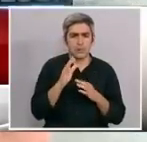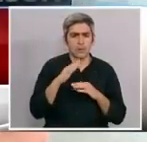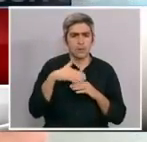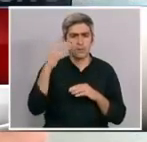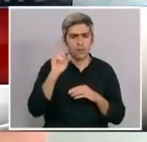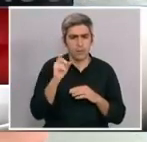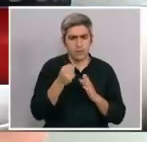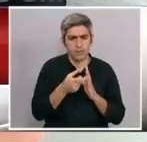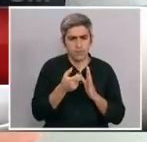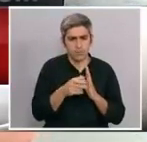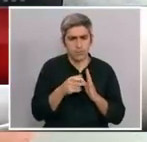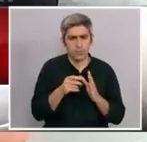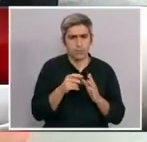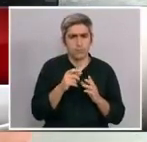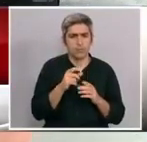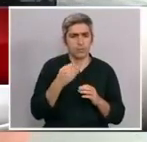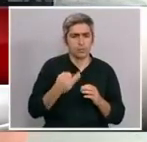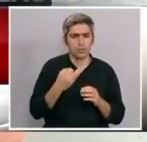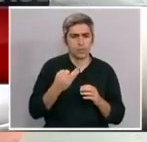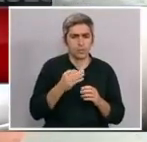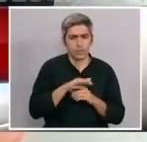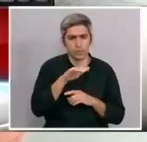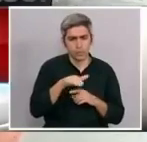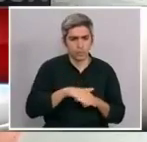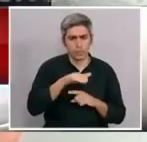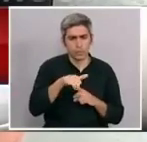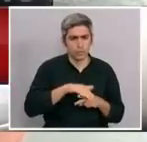e era todos os dias, todos os dias, todos os dias, todos os dias.